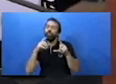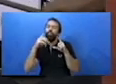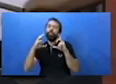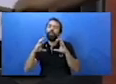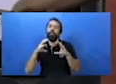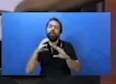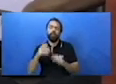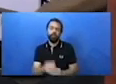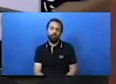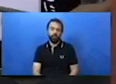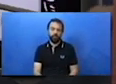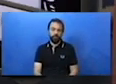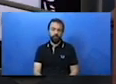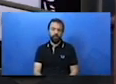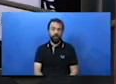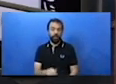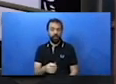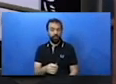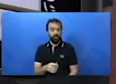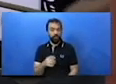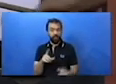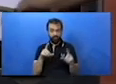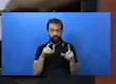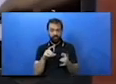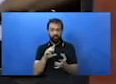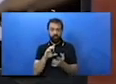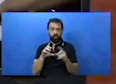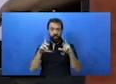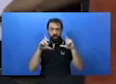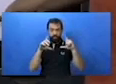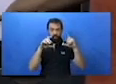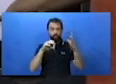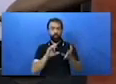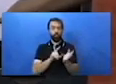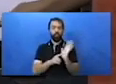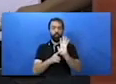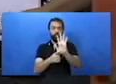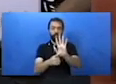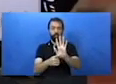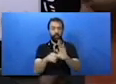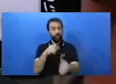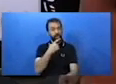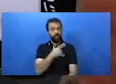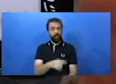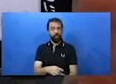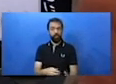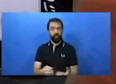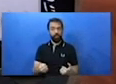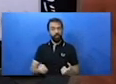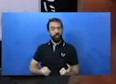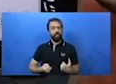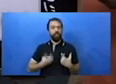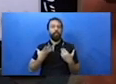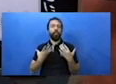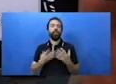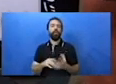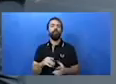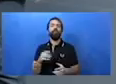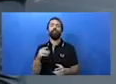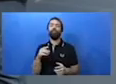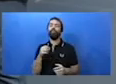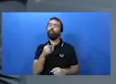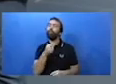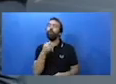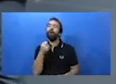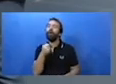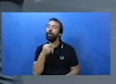mesmo. Na foto ele está recitando um poema para um público de professores. Álvaro, muito obrigada.